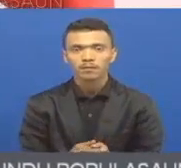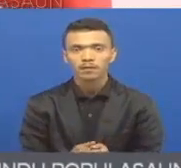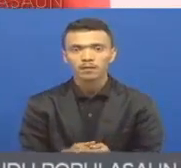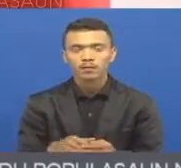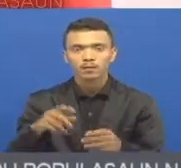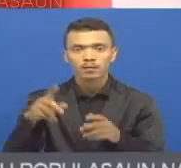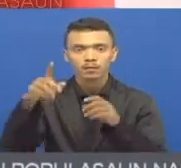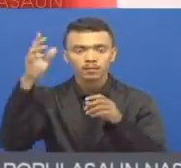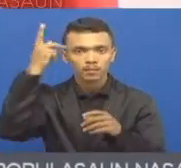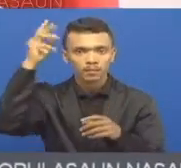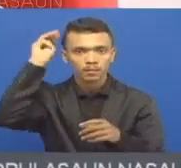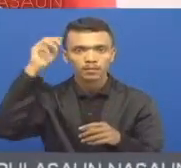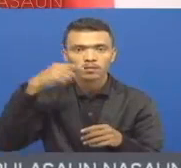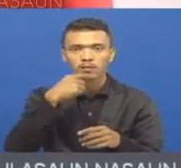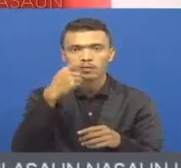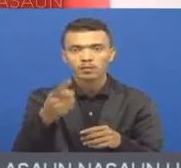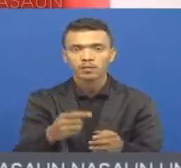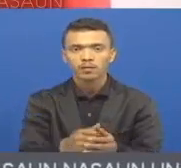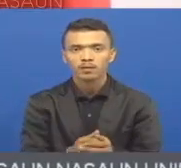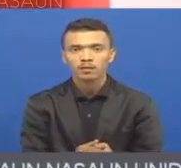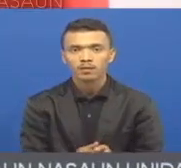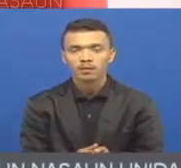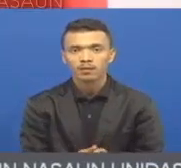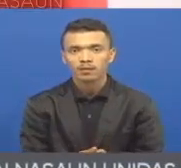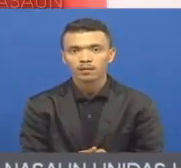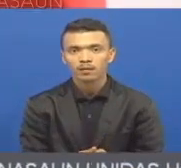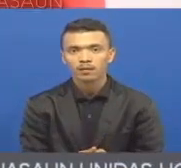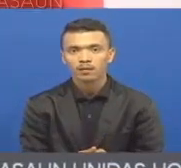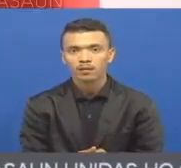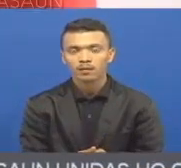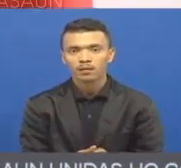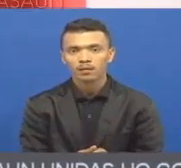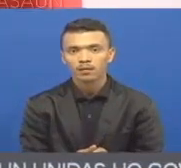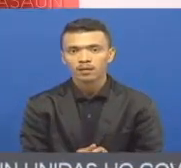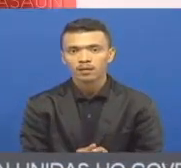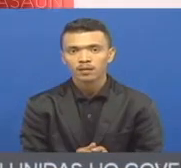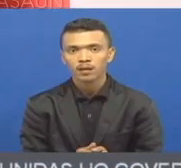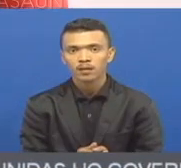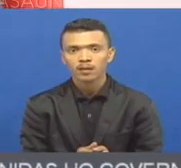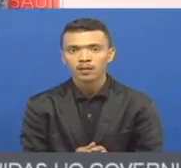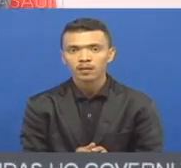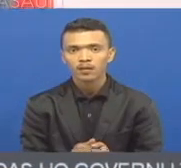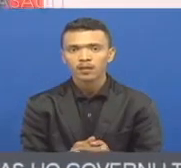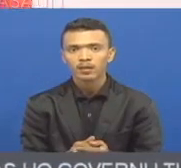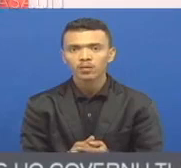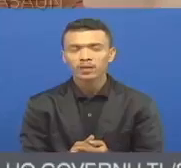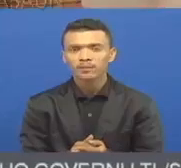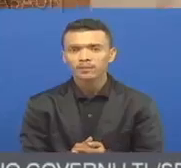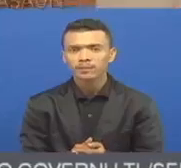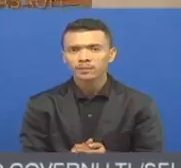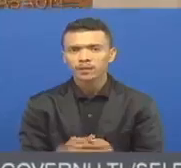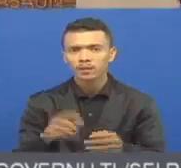Governo de Portugal nem afirma o Russi Plano Cooperação né, onde bela identifica a área estratégica Sira, o período Rihundruar